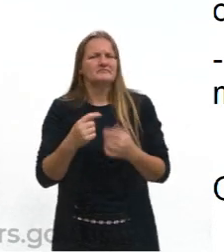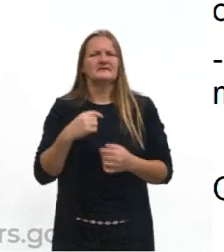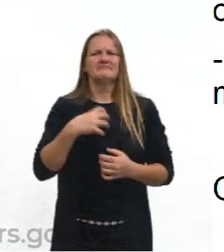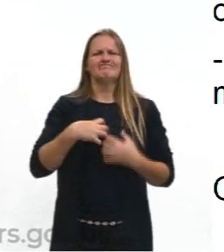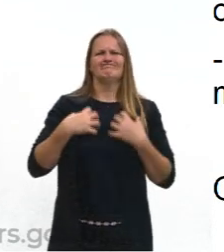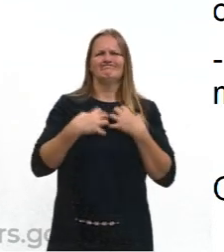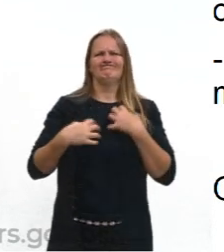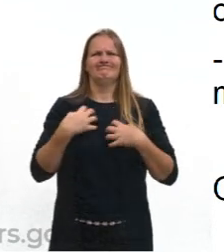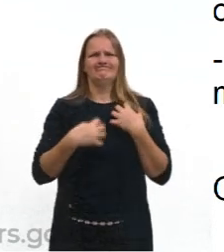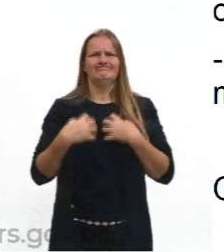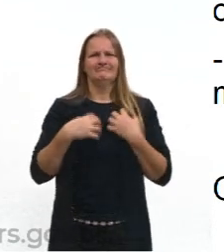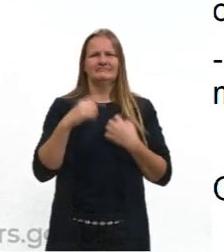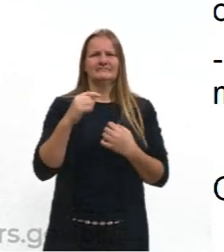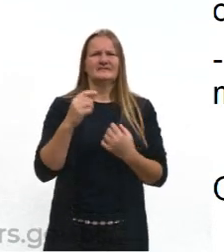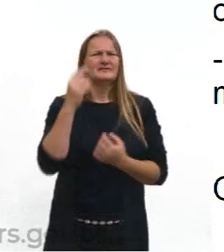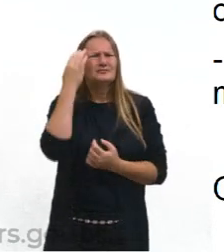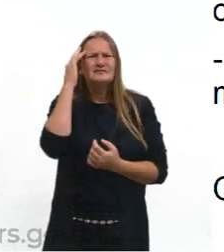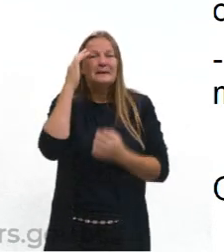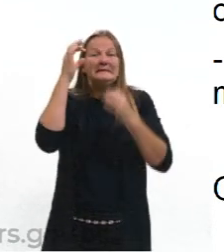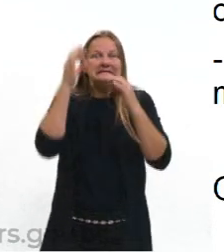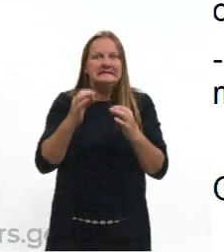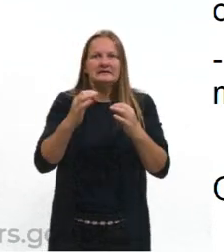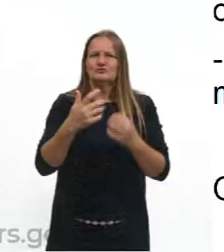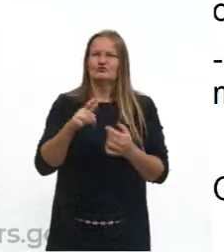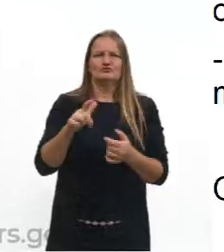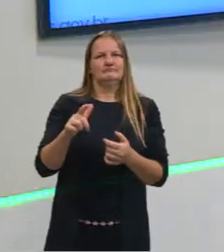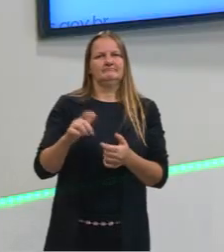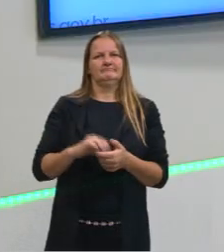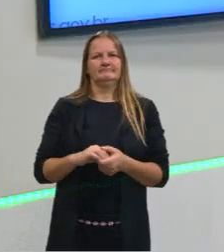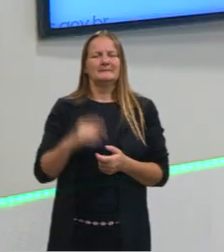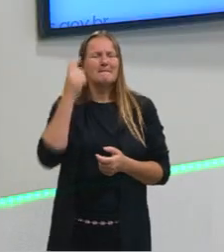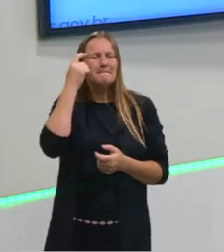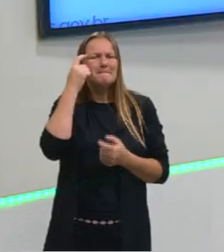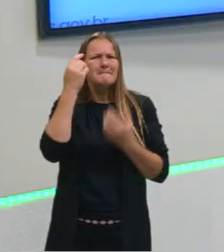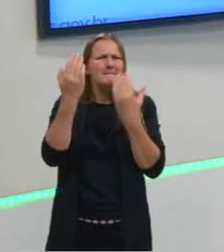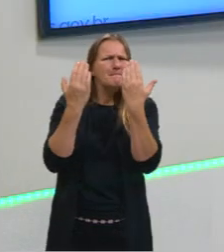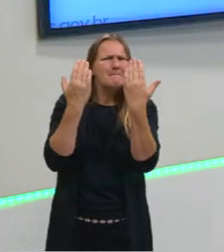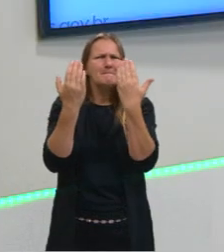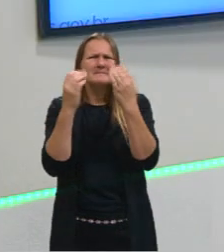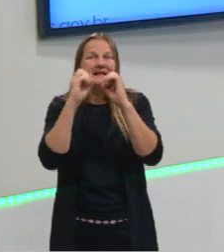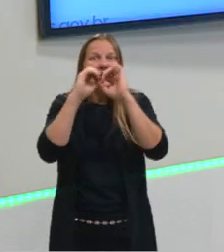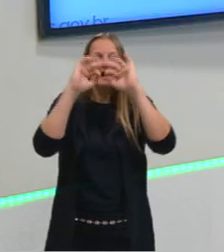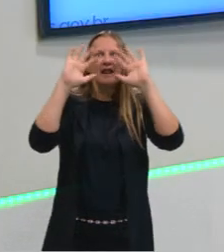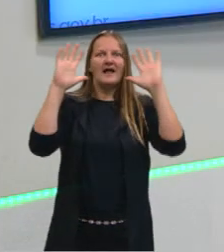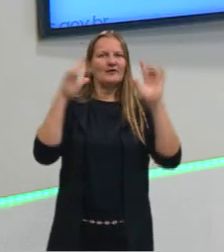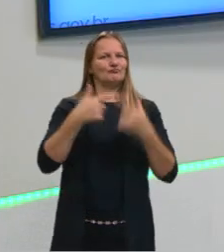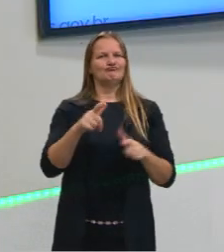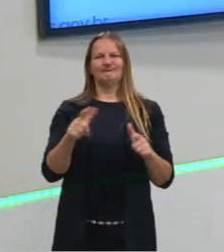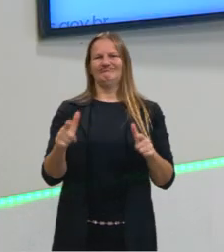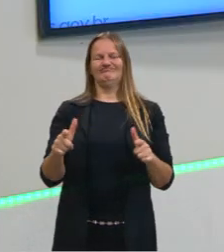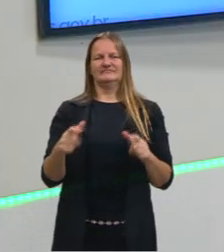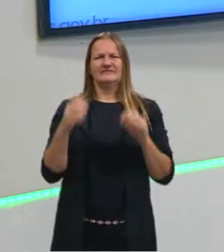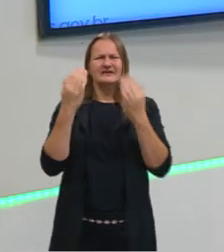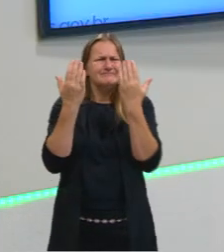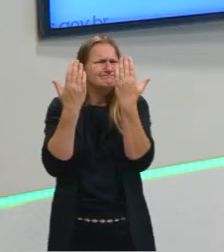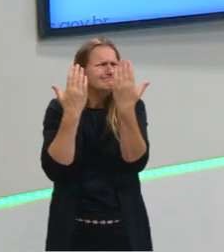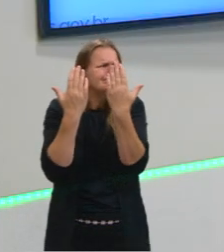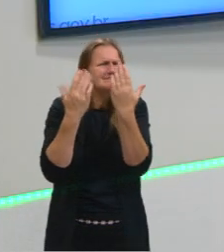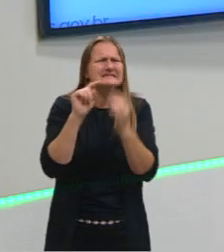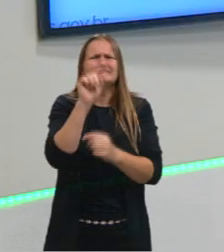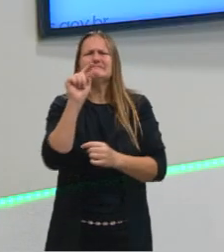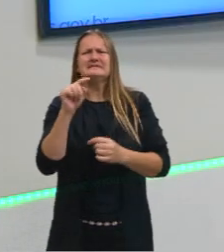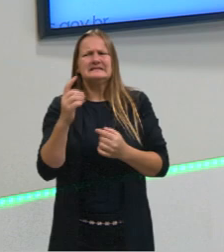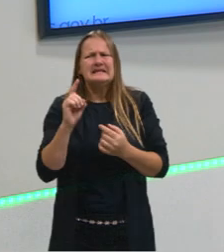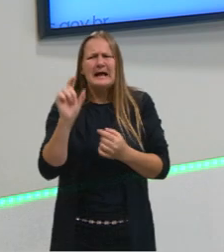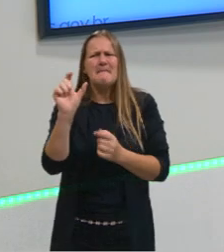incerteza e de em determinação Ou seja a gente não tem clareza sobre aquilo